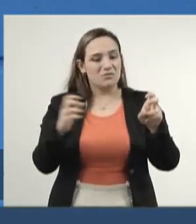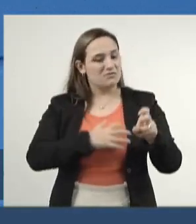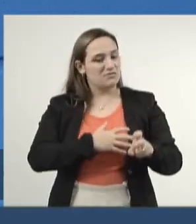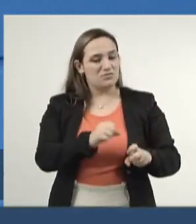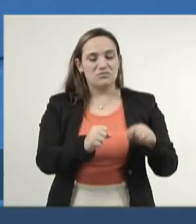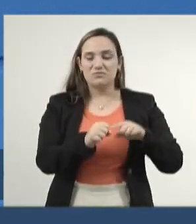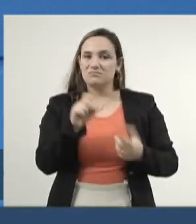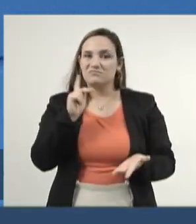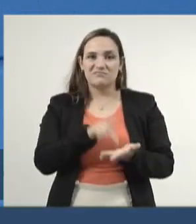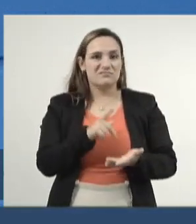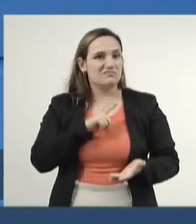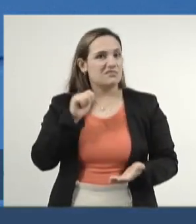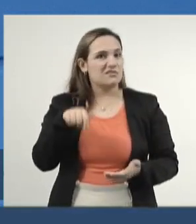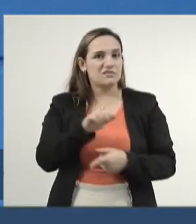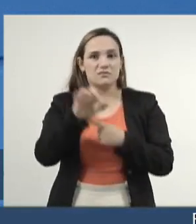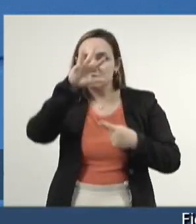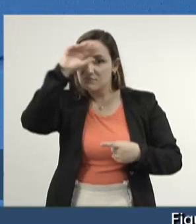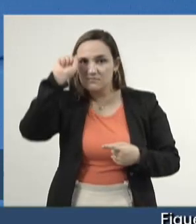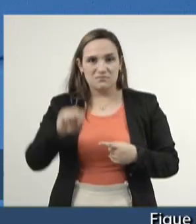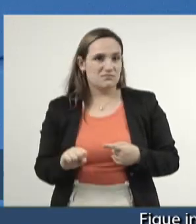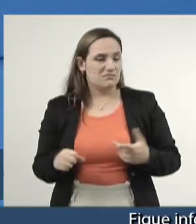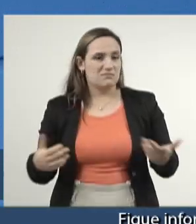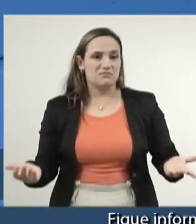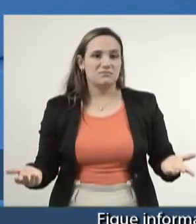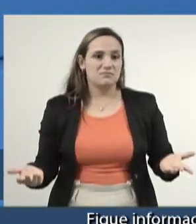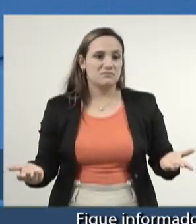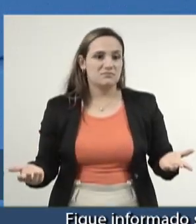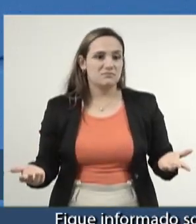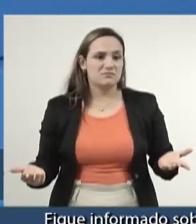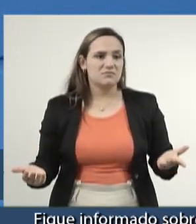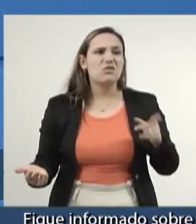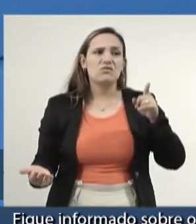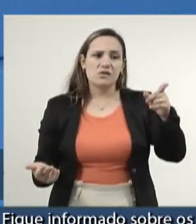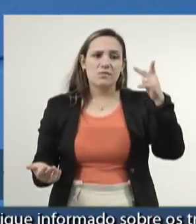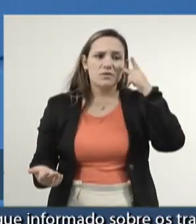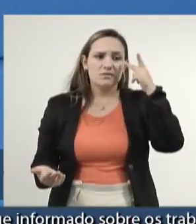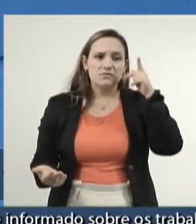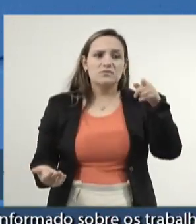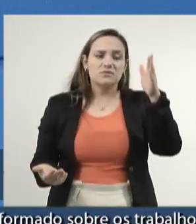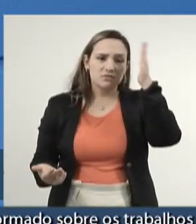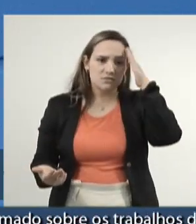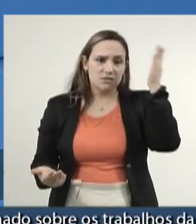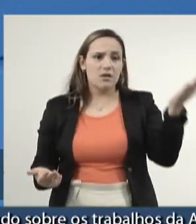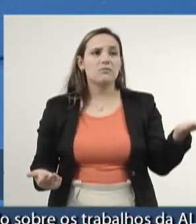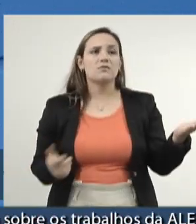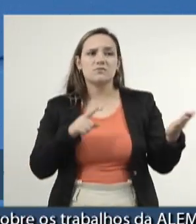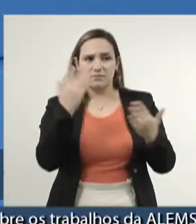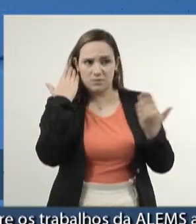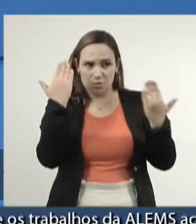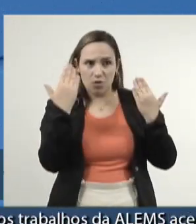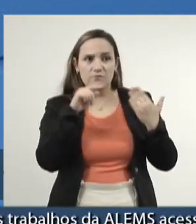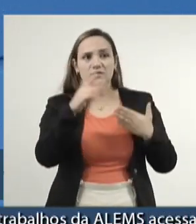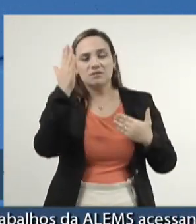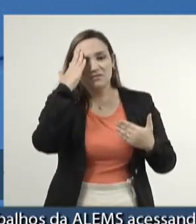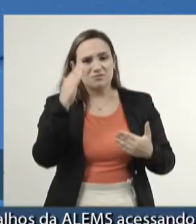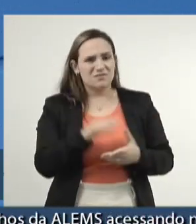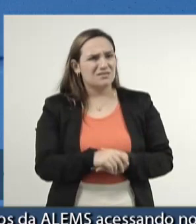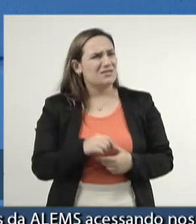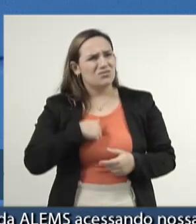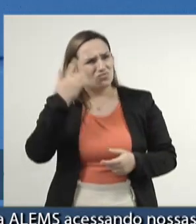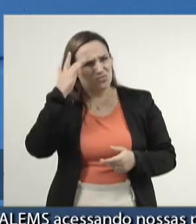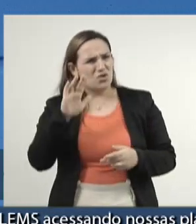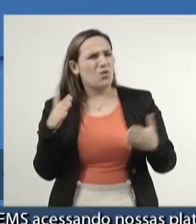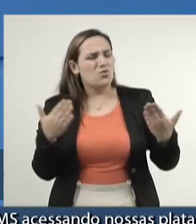suicídio é uma realidade. Mato Grosso do Sul, deputado Pedro Kemp, Vossa Excelência, que é psicólogo, sabe muito bem disso. Eu não sei hoje,